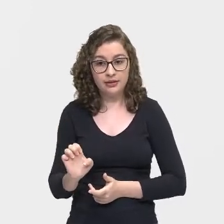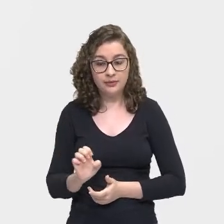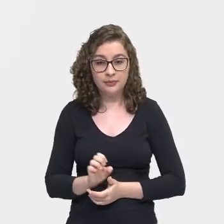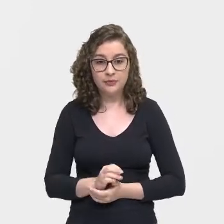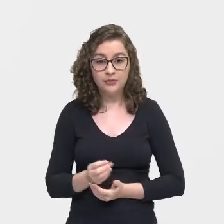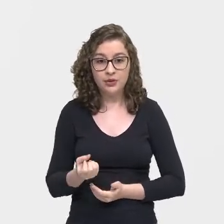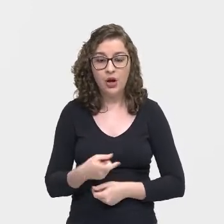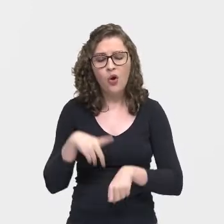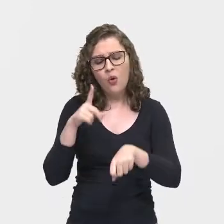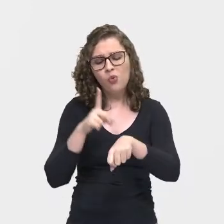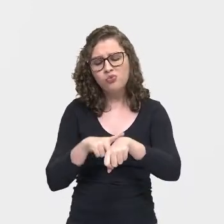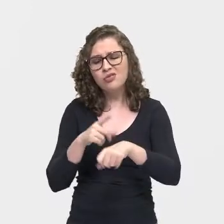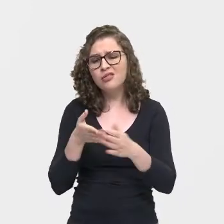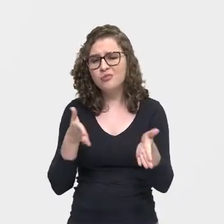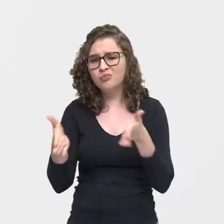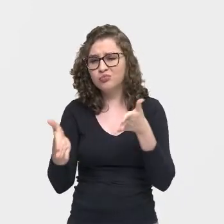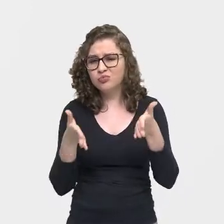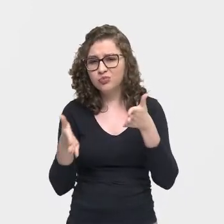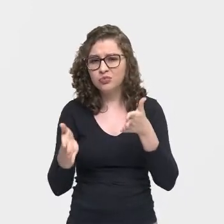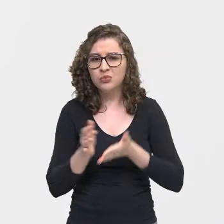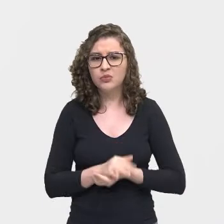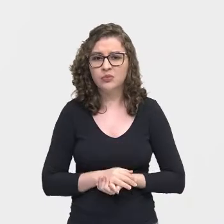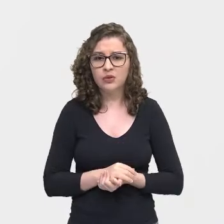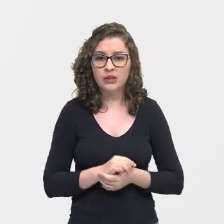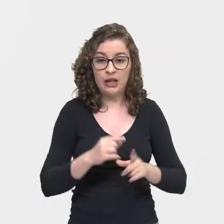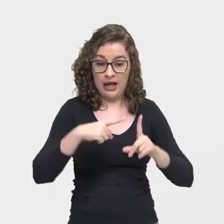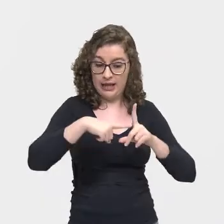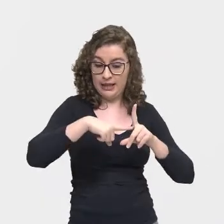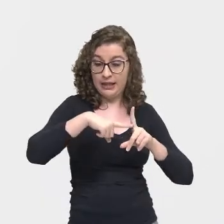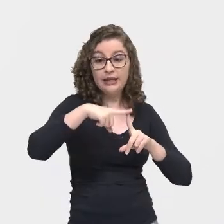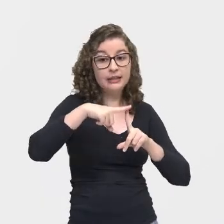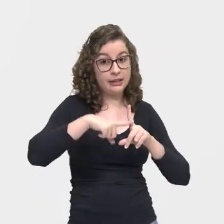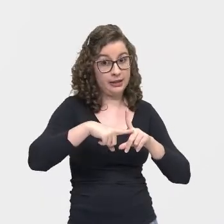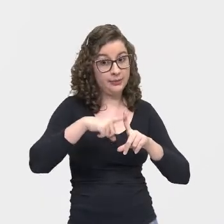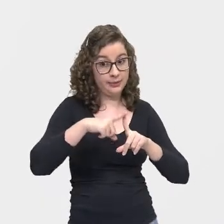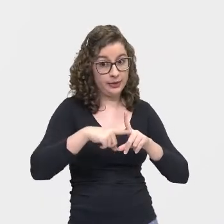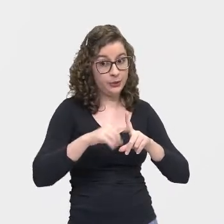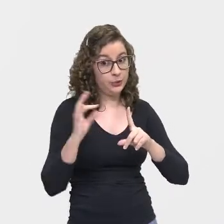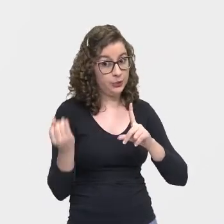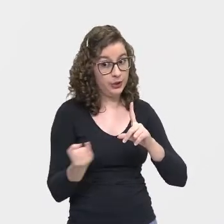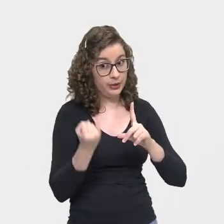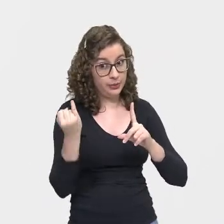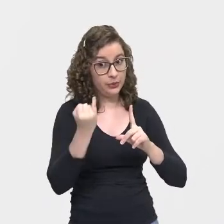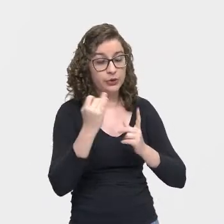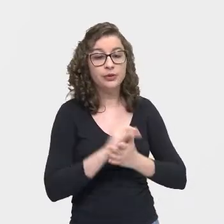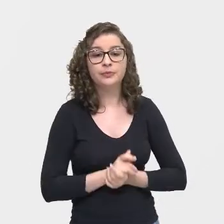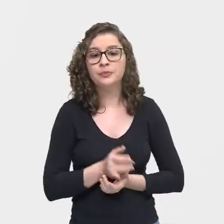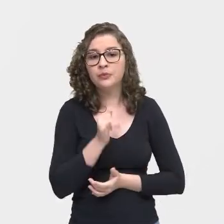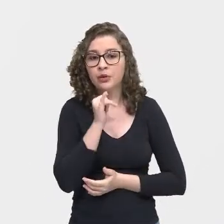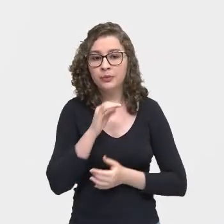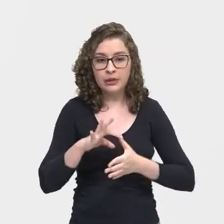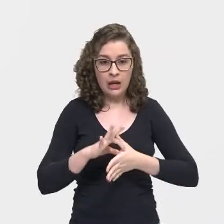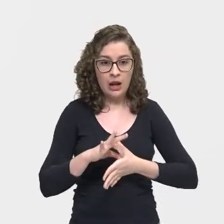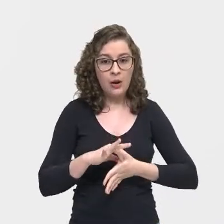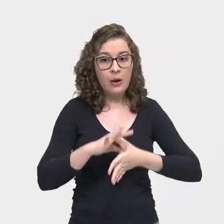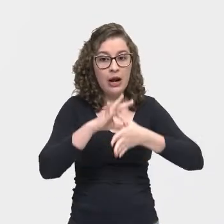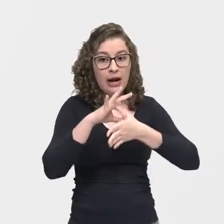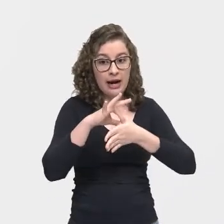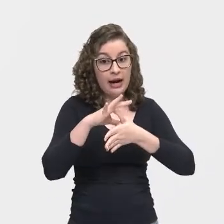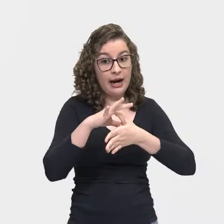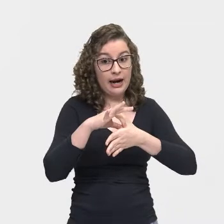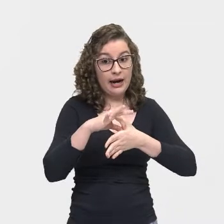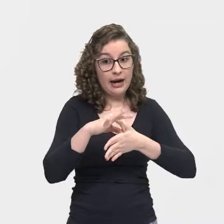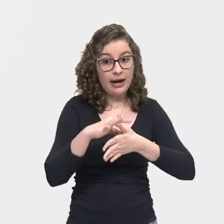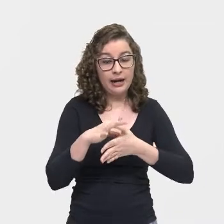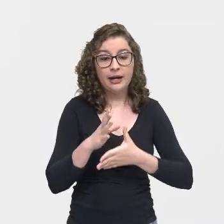tá? A gente compara com a temperatura, o tempo de temperatura, tá bom? Então, por exemplo, a carne vermelha na